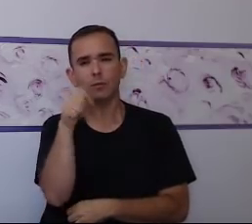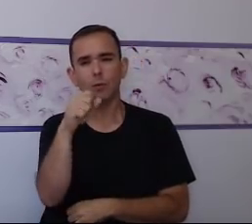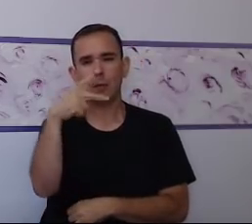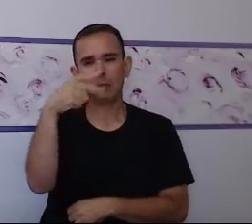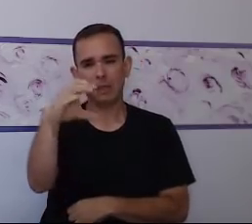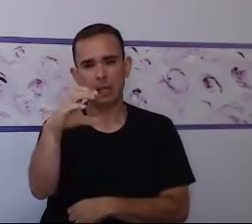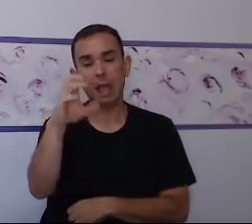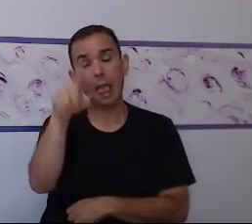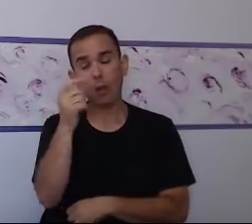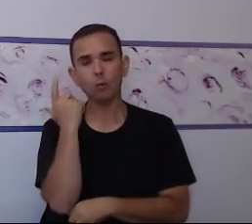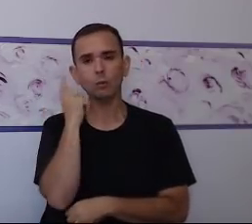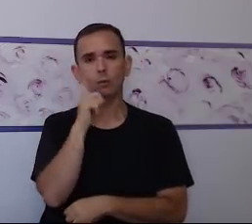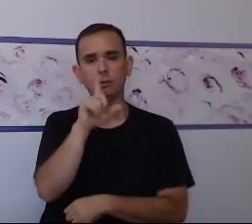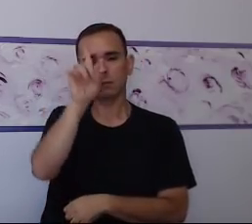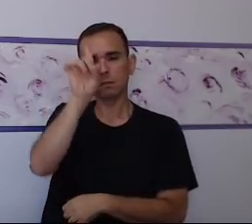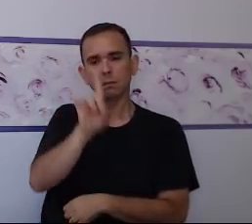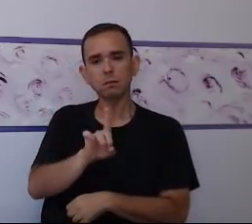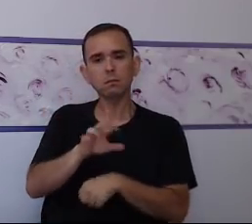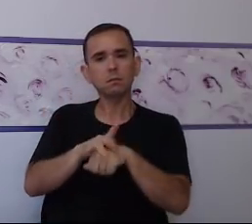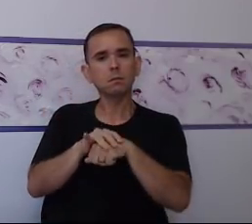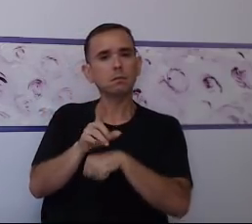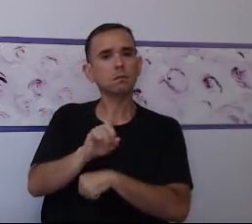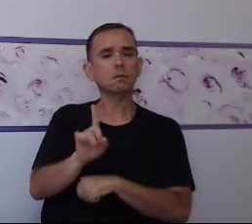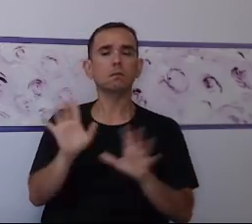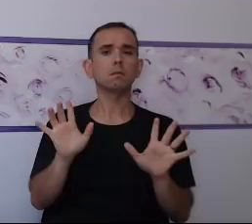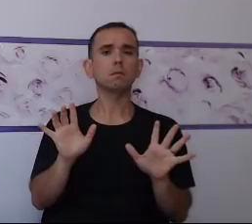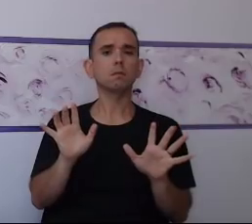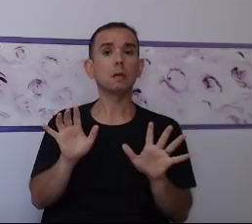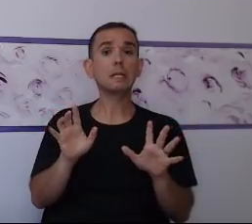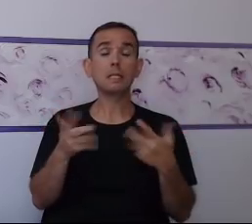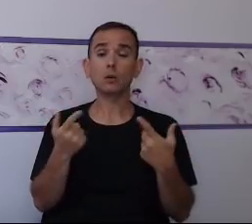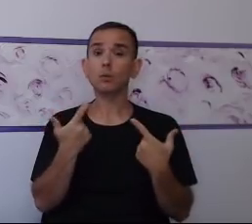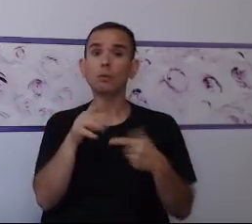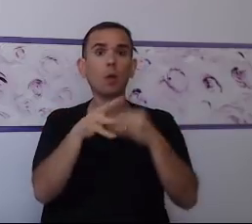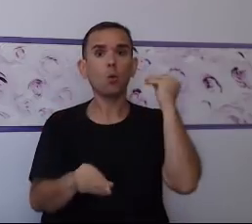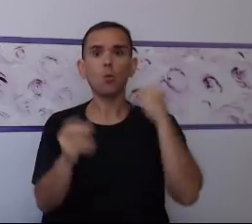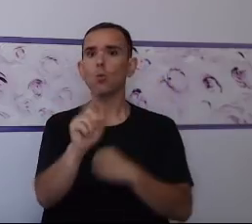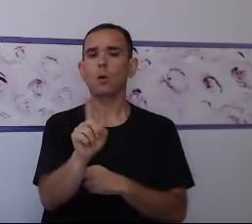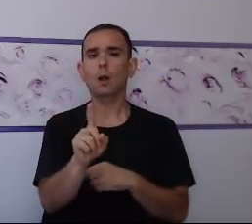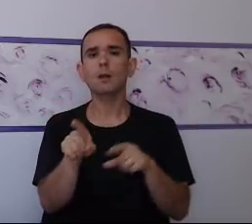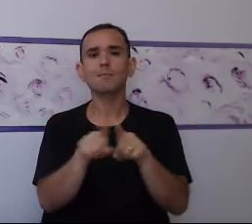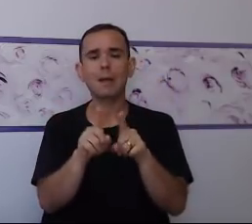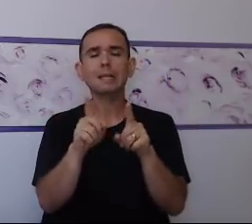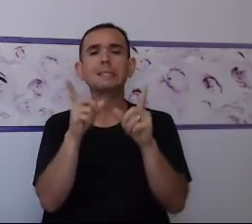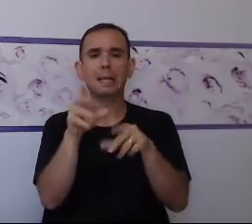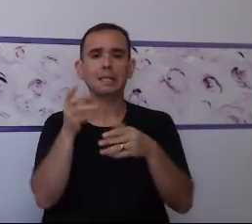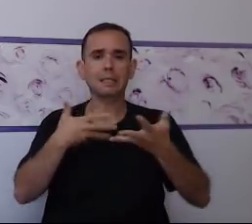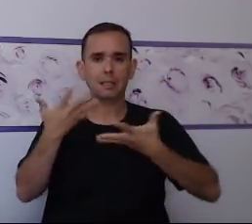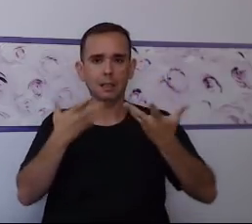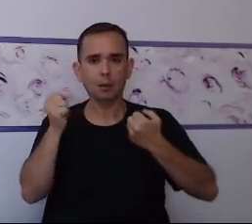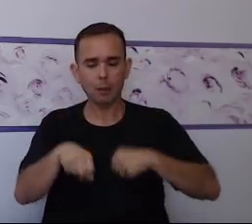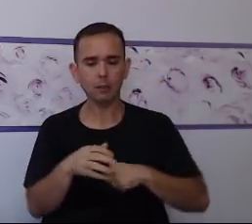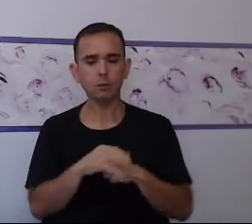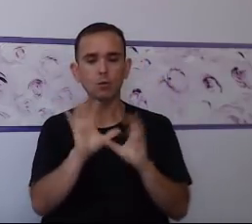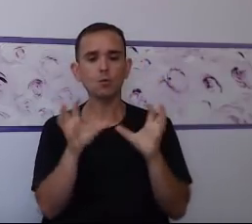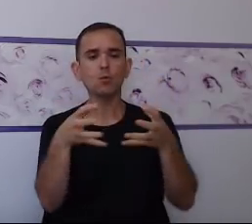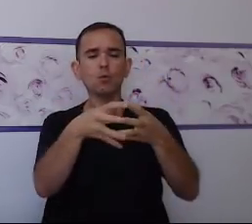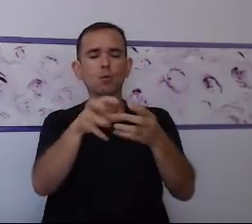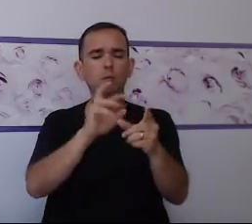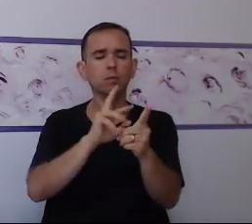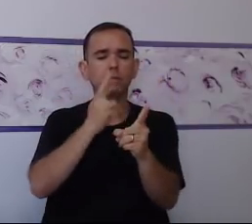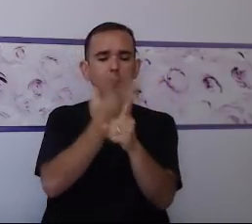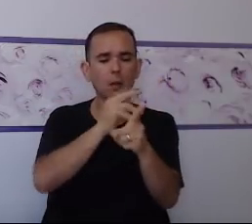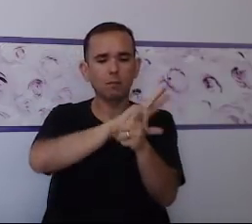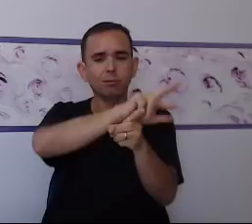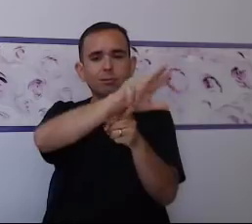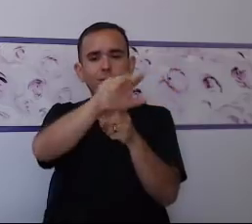uma condição e não uma doença, e por isso não há cura, mas há tratamento. Uma equipe multidisciplinar